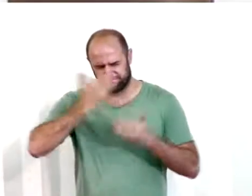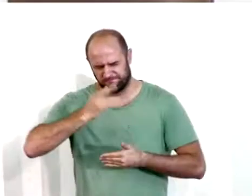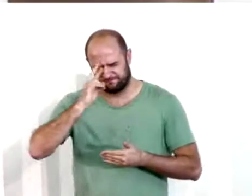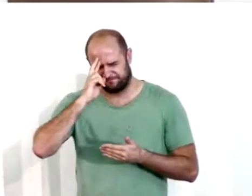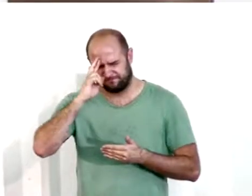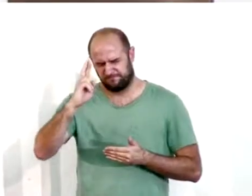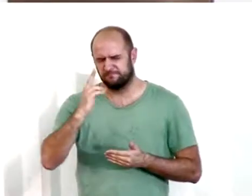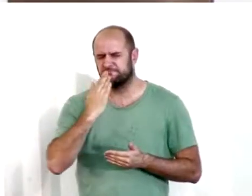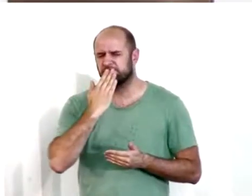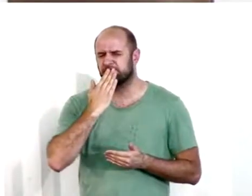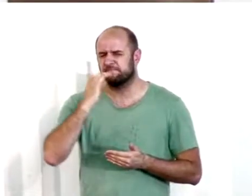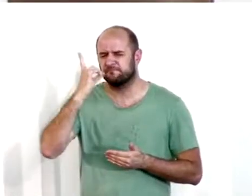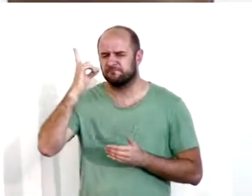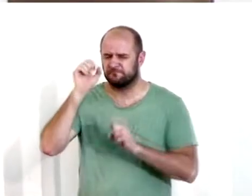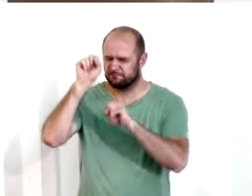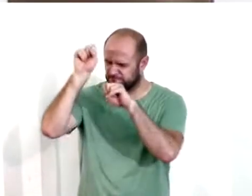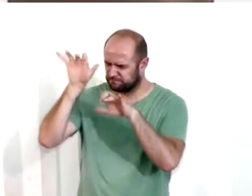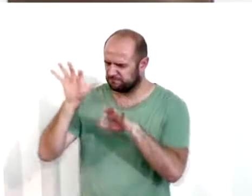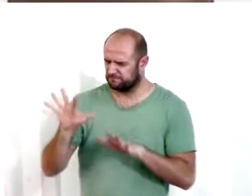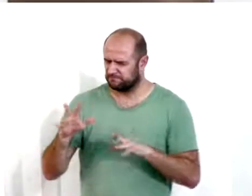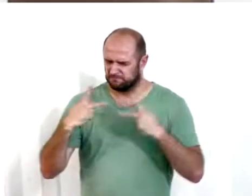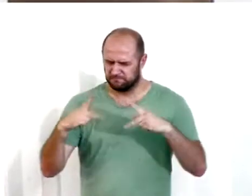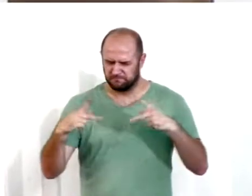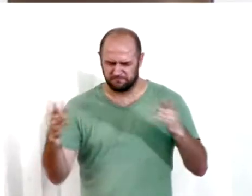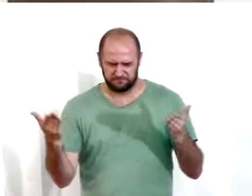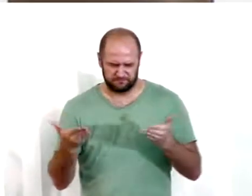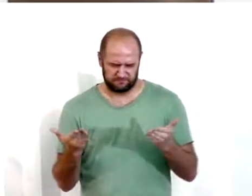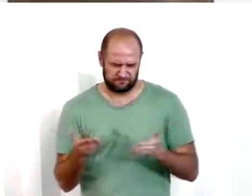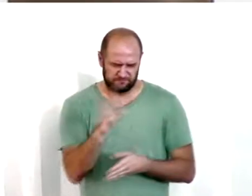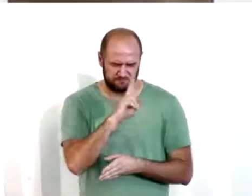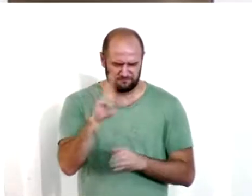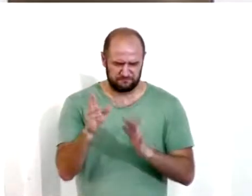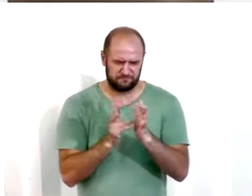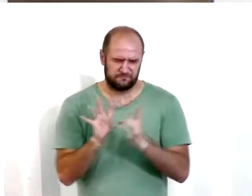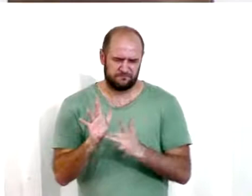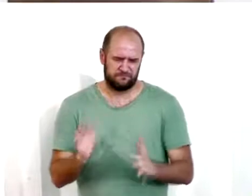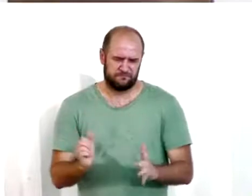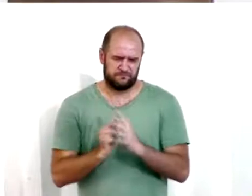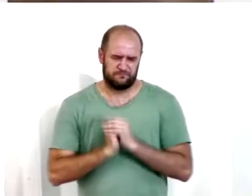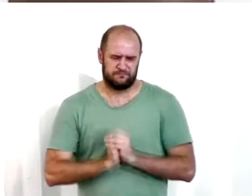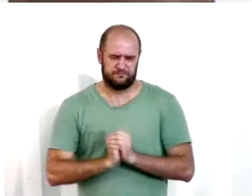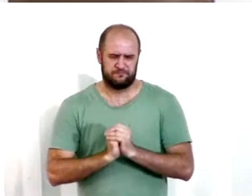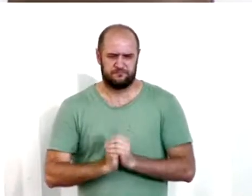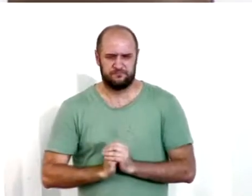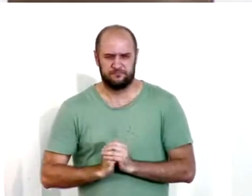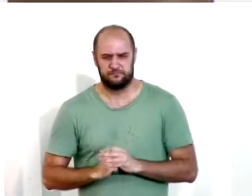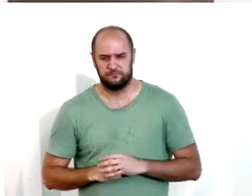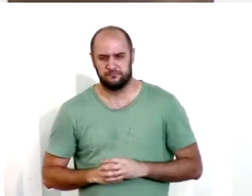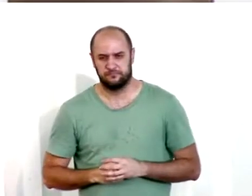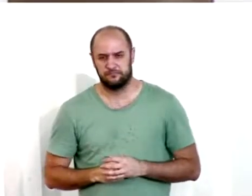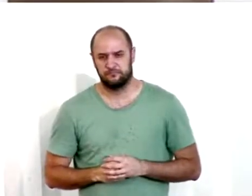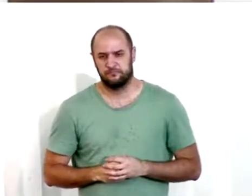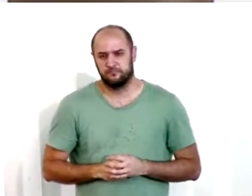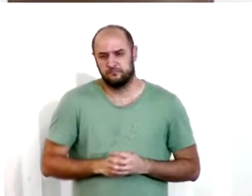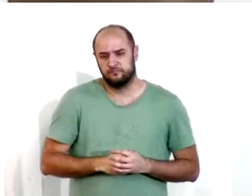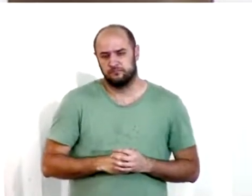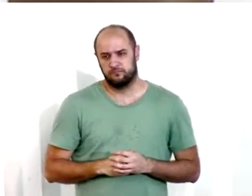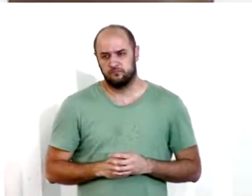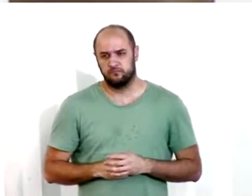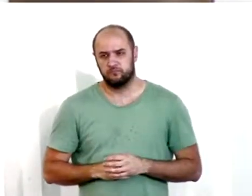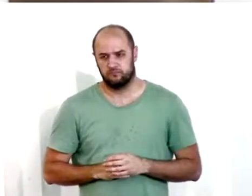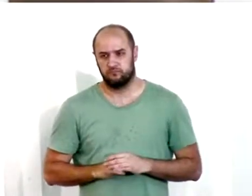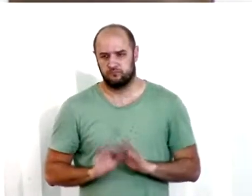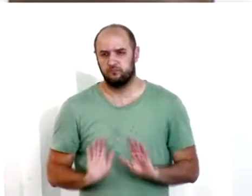teu servo na ministração da tua palavra, em nome de Jesus. Amém. Queridos, nós